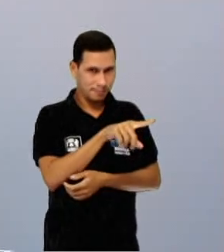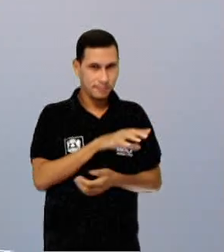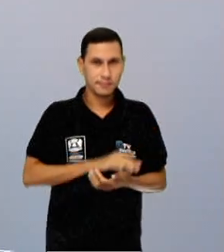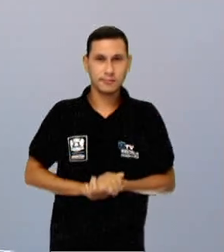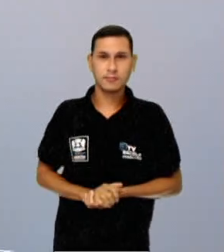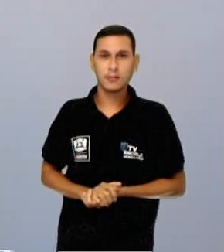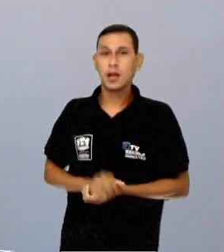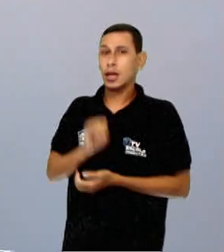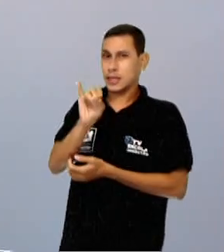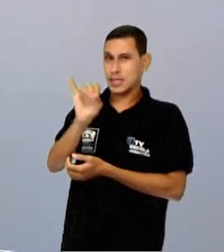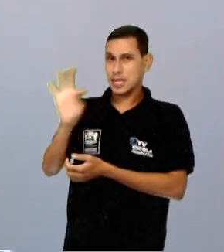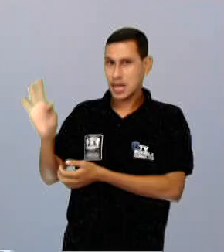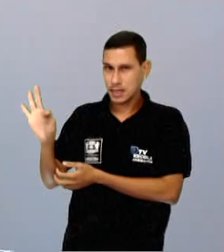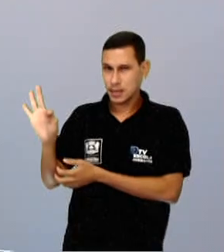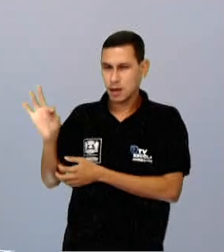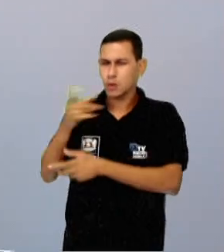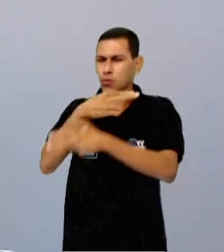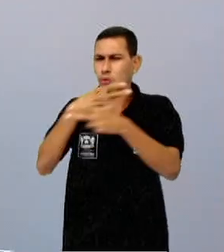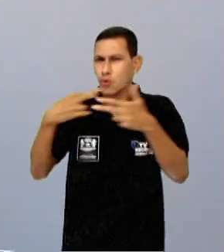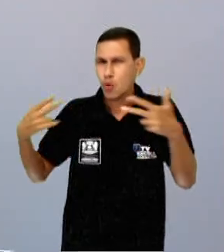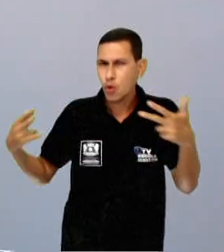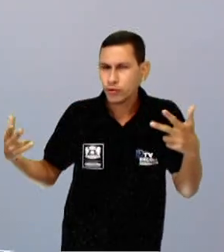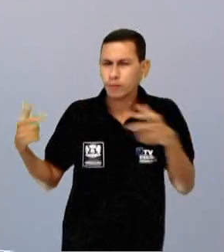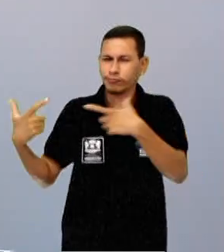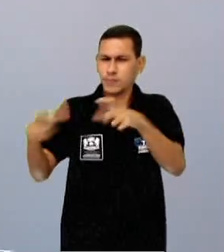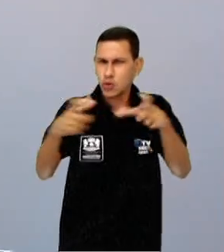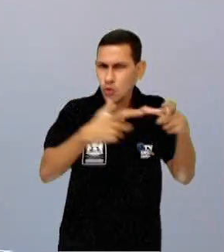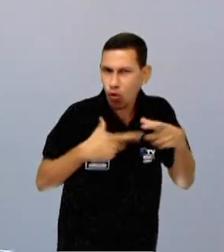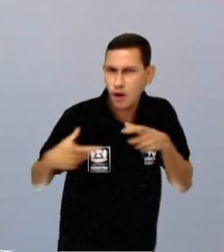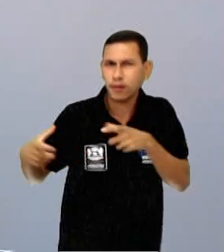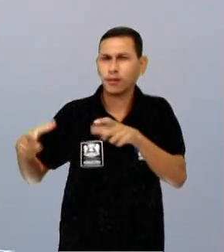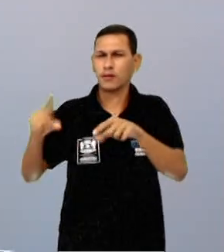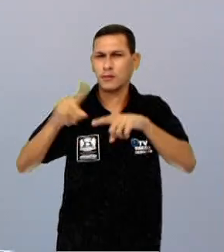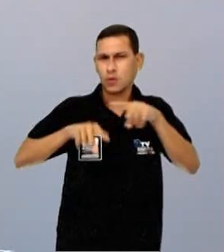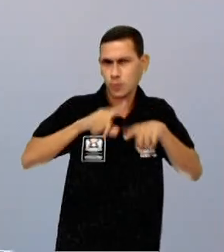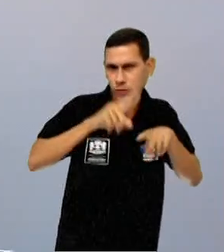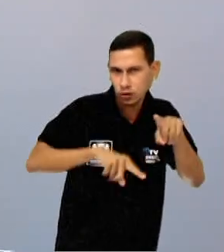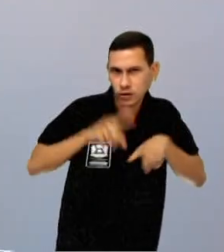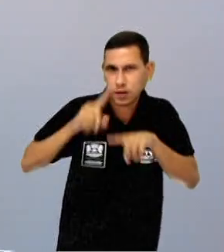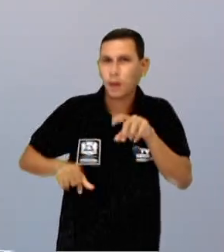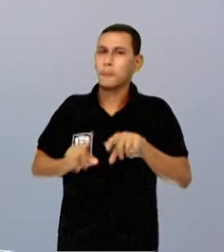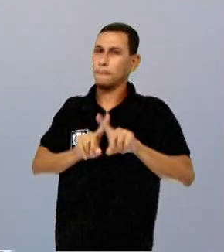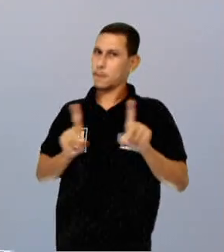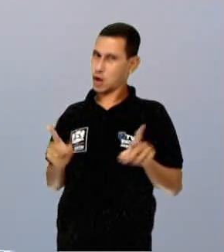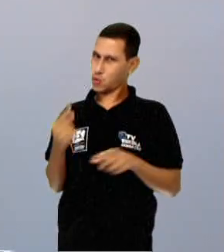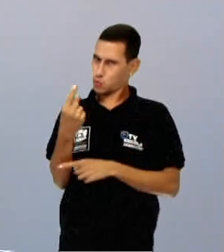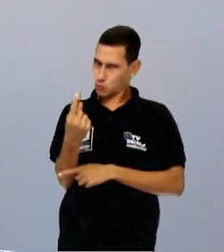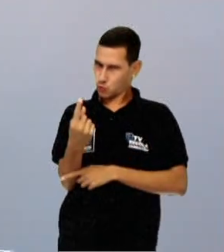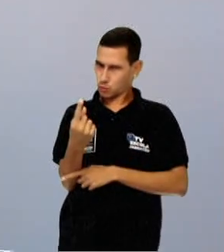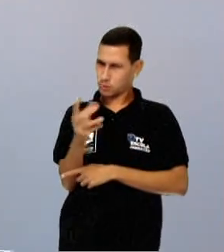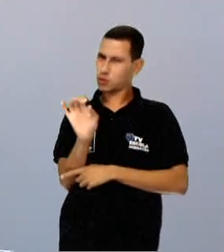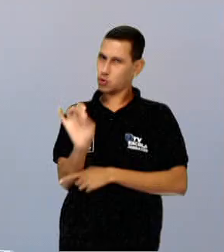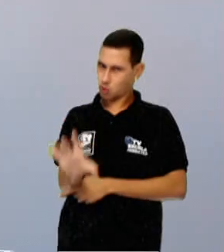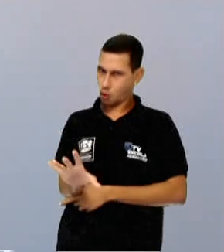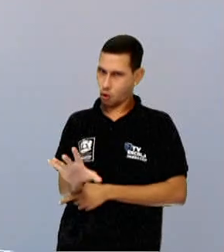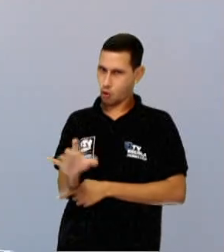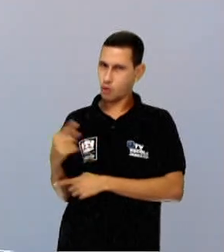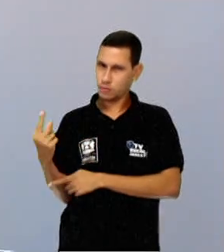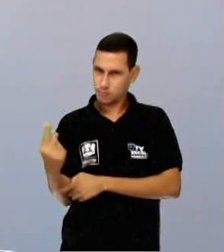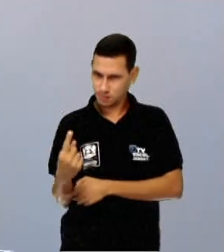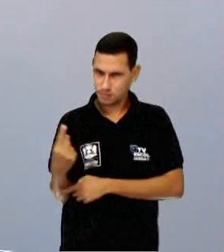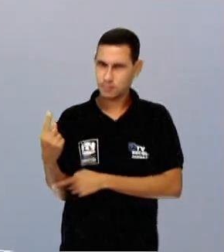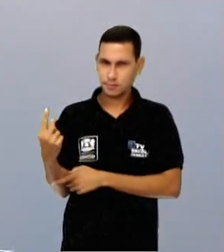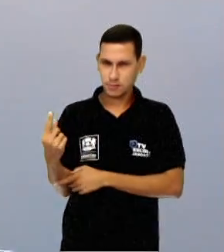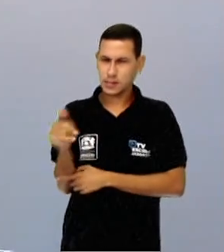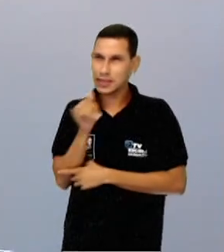Oi e para coisas lugares objetos mais um só tá bom singular